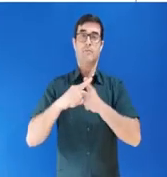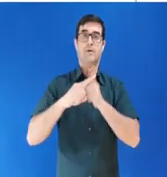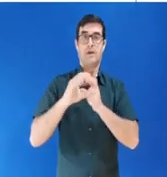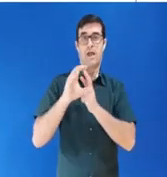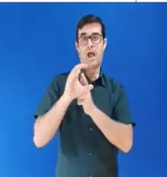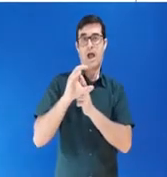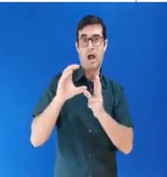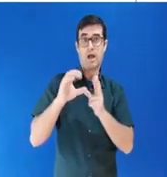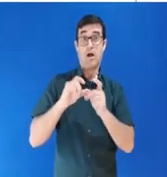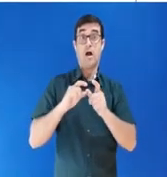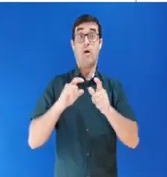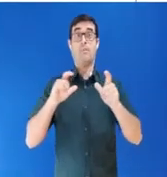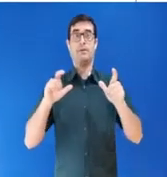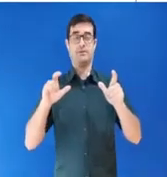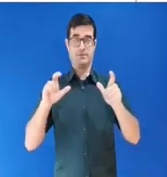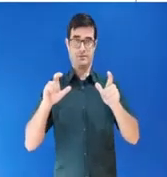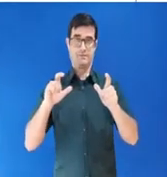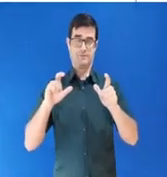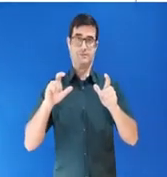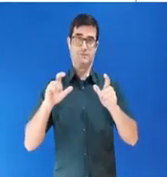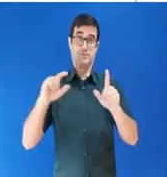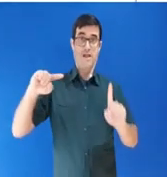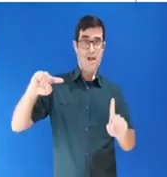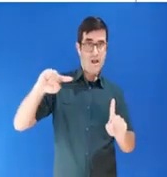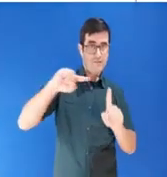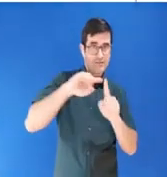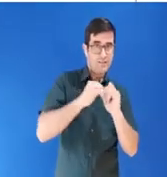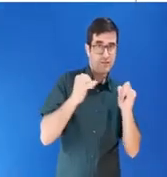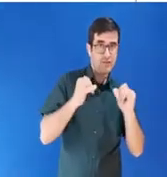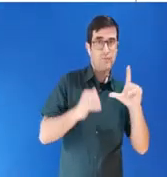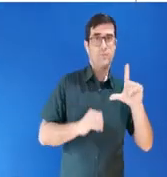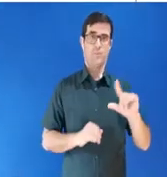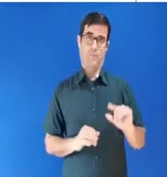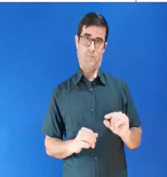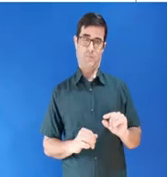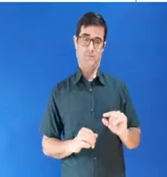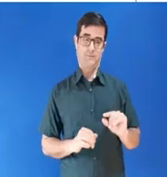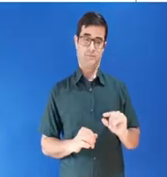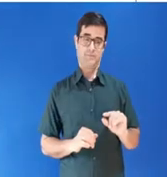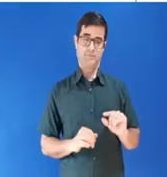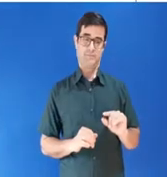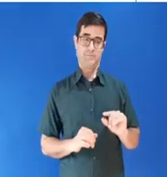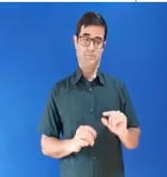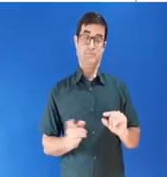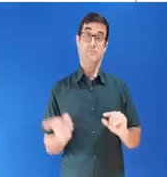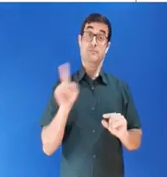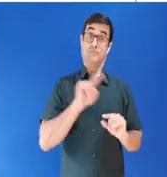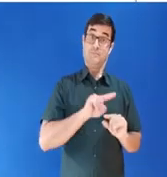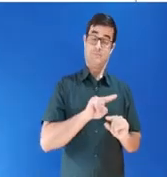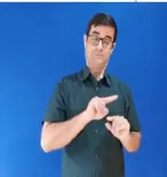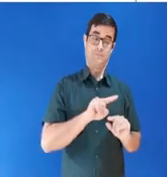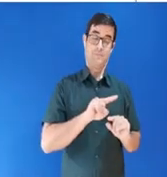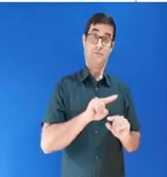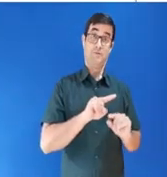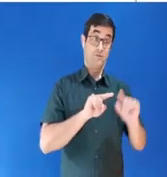eletrônica. Neste caso aqui, existe uma tendência de diminuição, mas ela é quebrada no flúor. Porque o